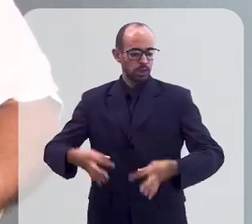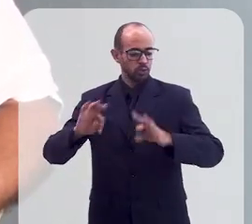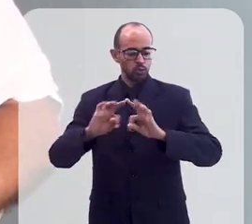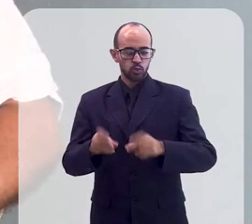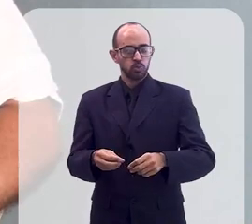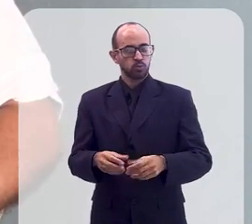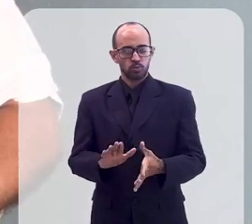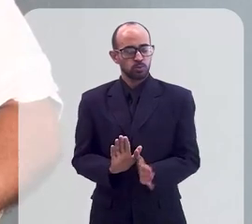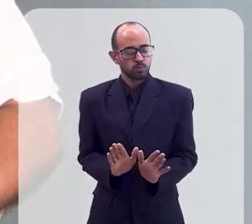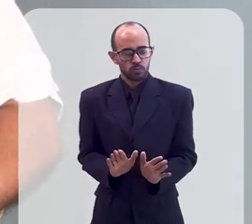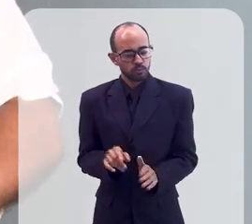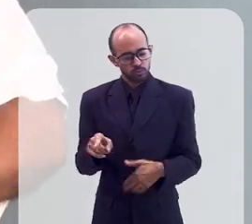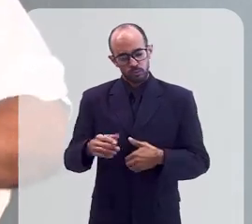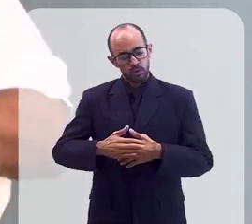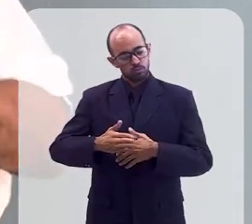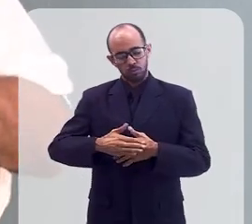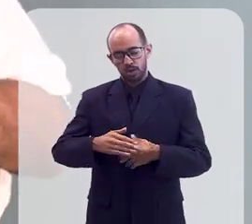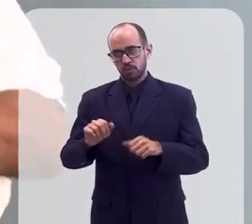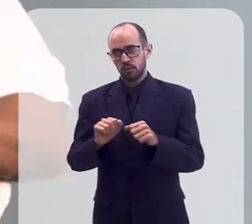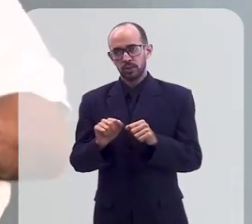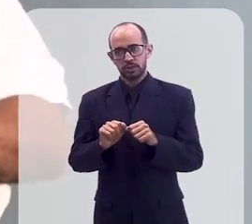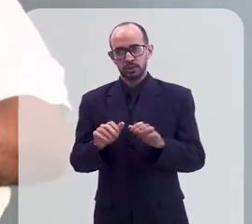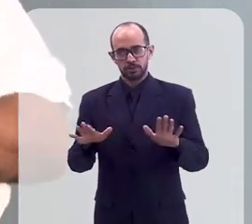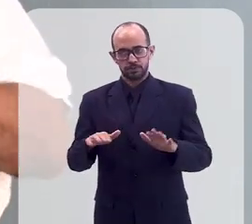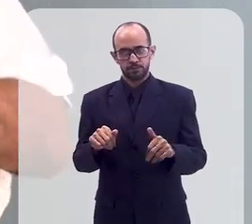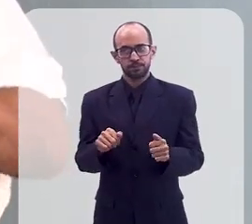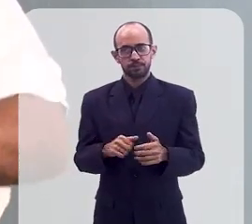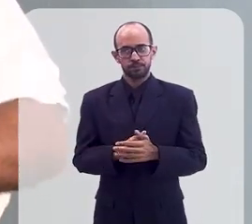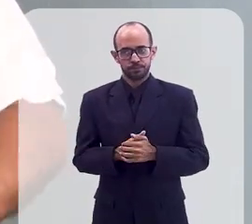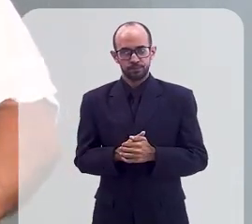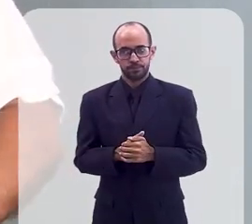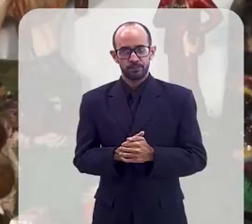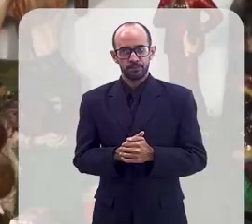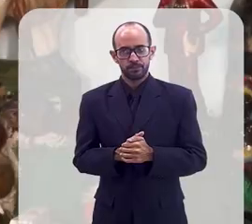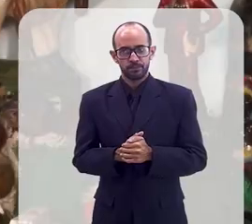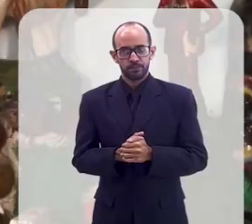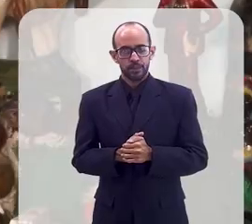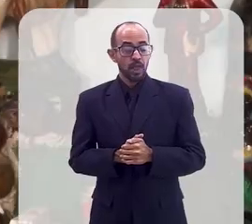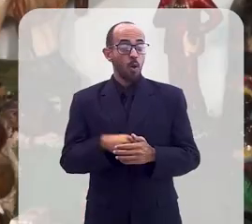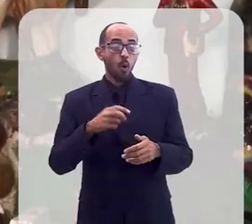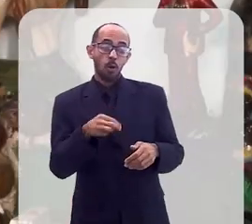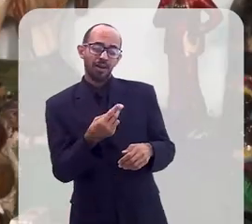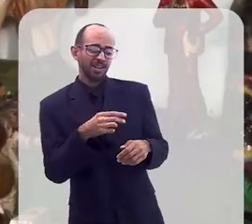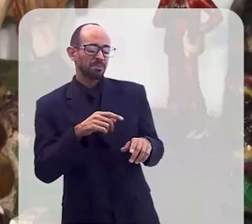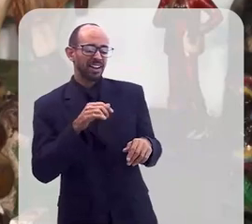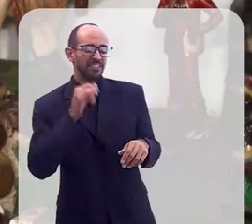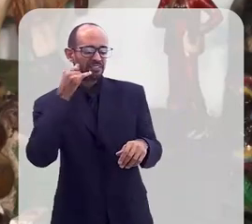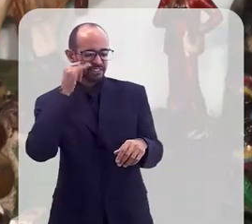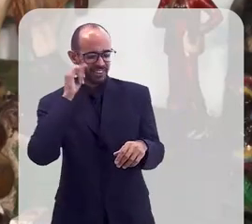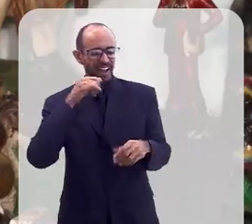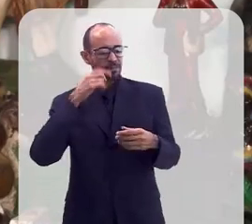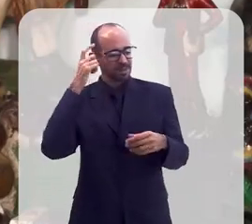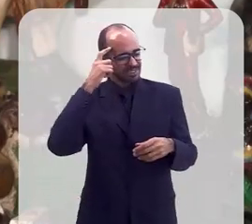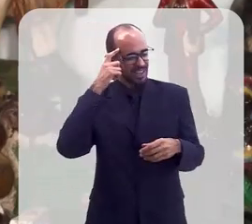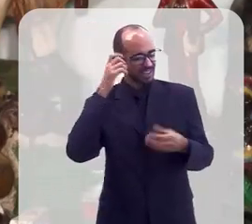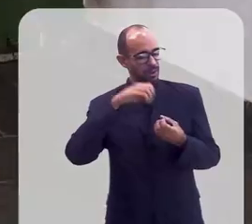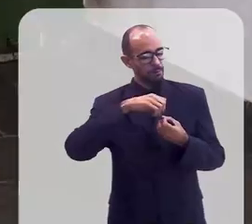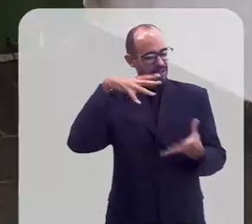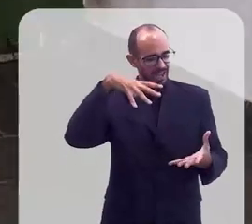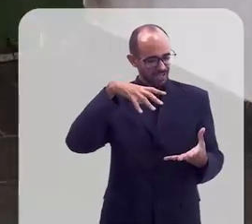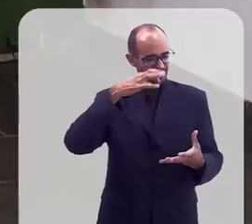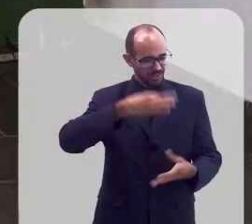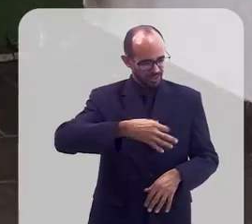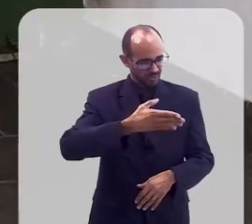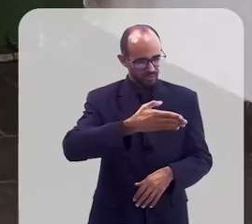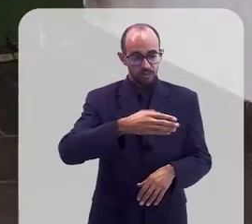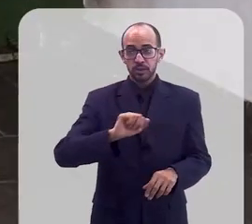explica tudo para abrir a gira e tudo dar continuidade. Não achar que vai ter que ter um milagre ali naquele momento. Exato. Né? E o